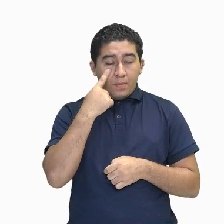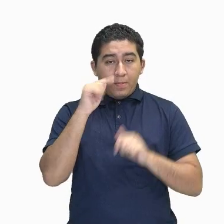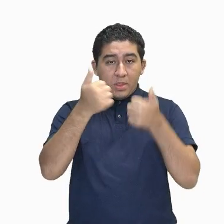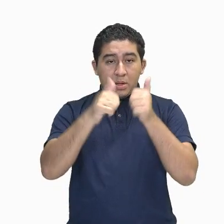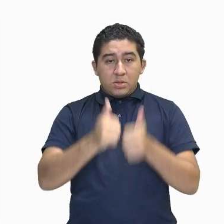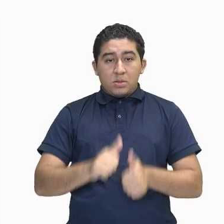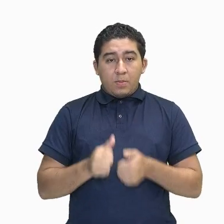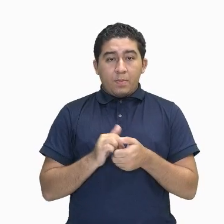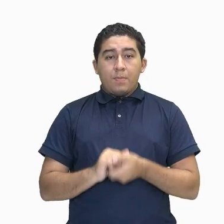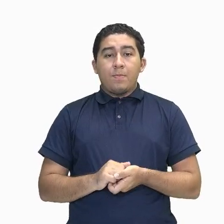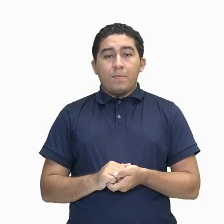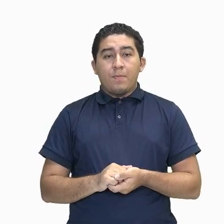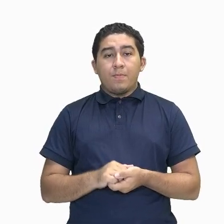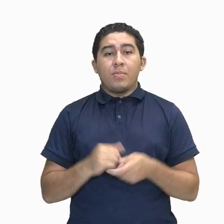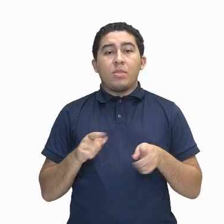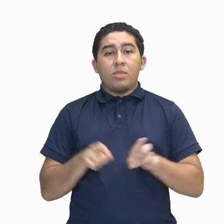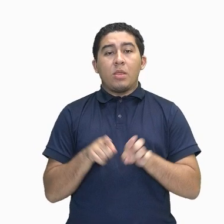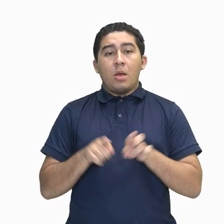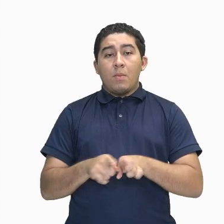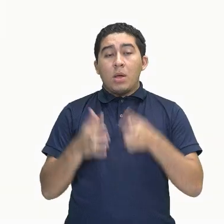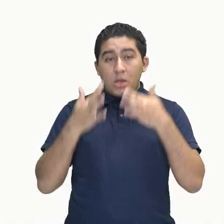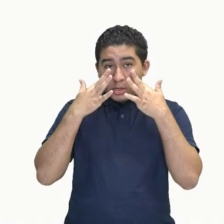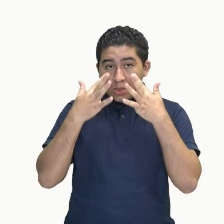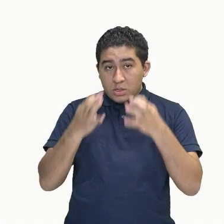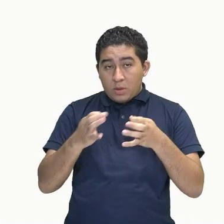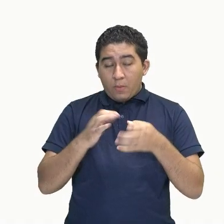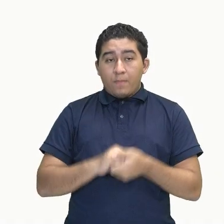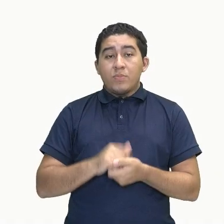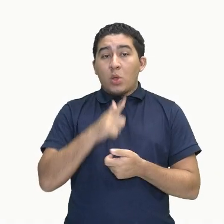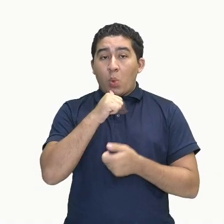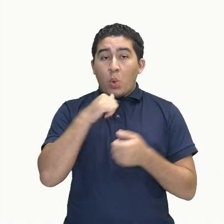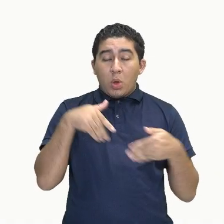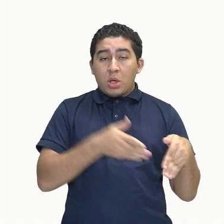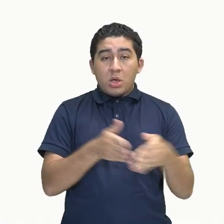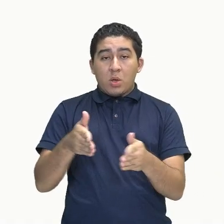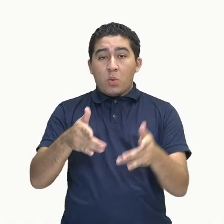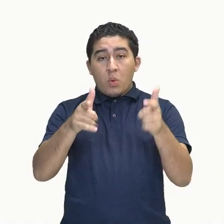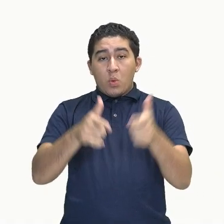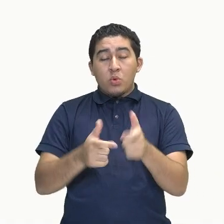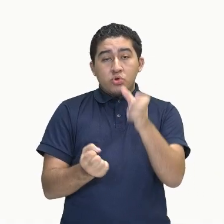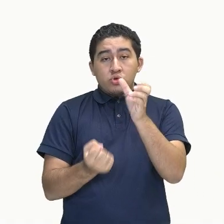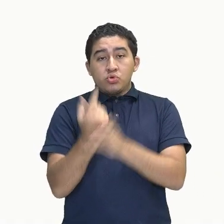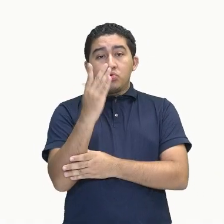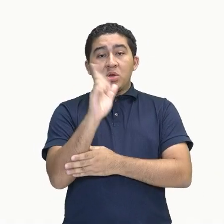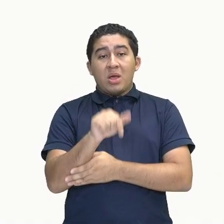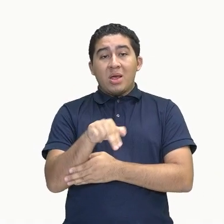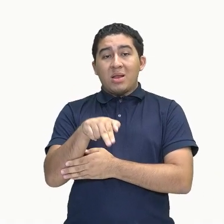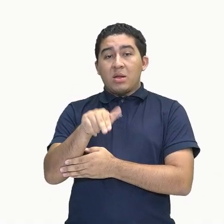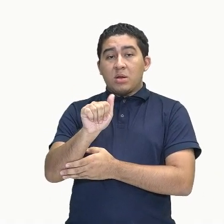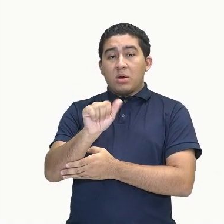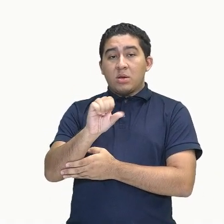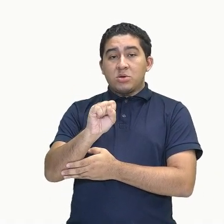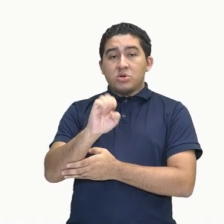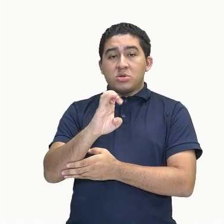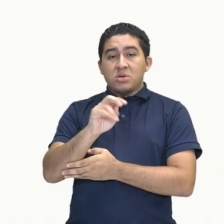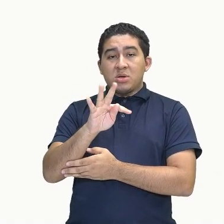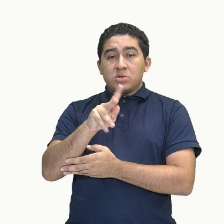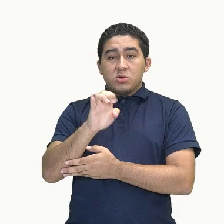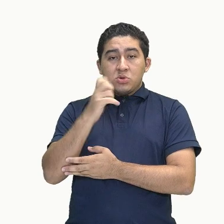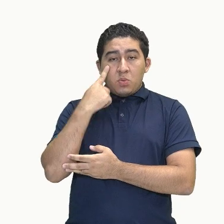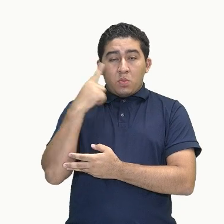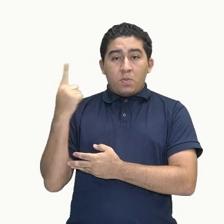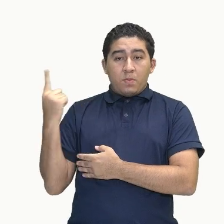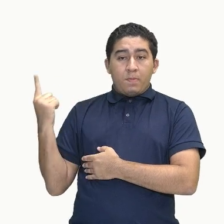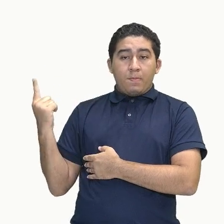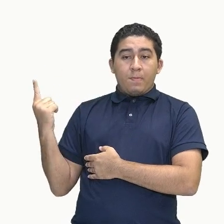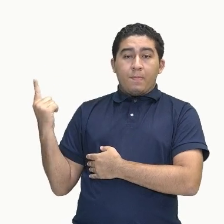imagem. E aí observamos, olha, o rio tem sua origem na nascente, né, como nós podemos observar aqui